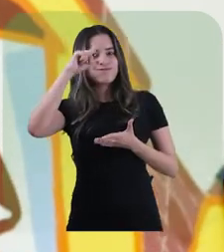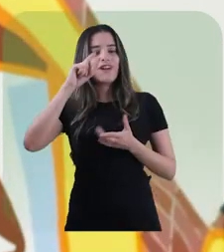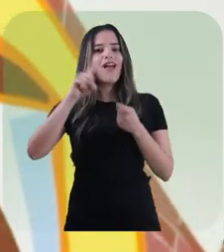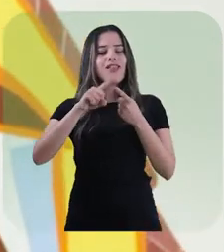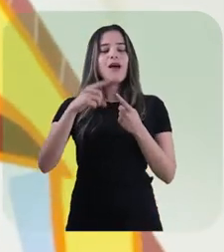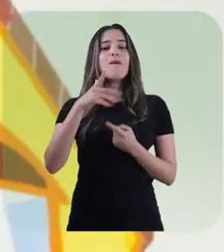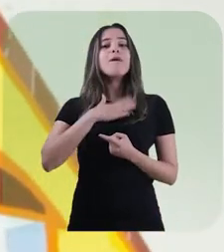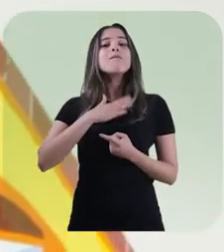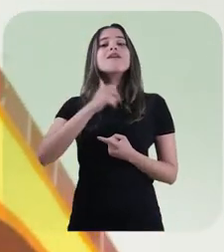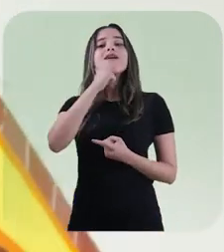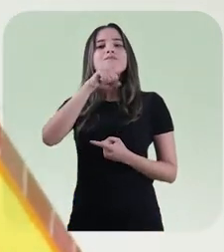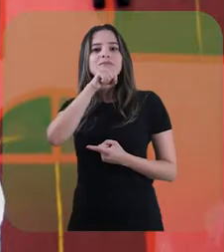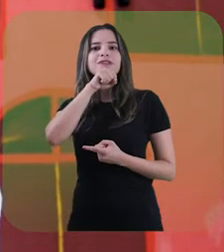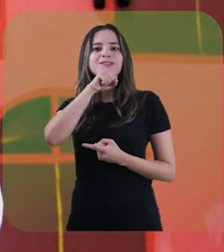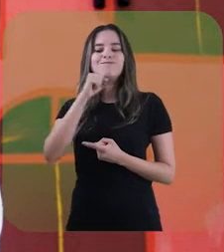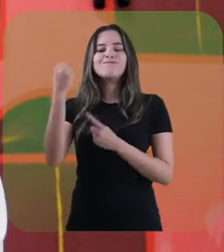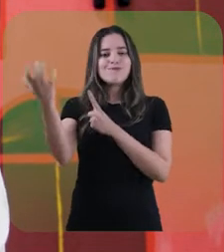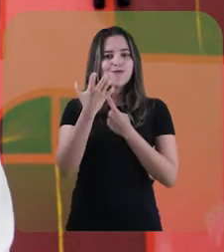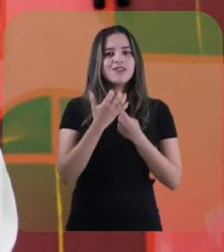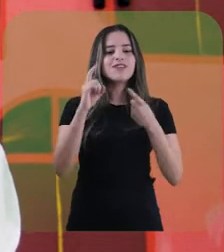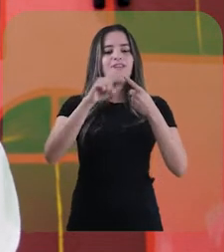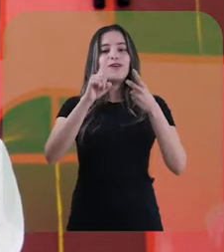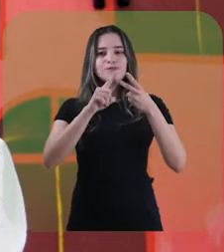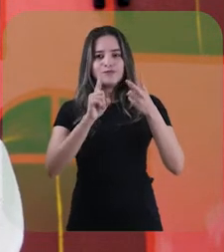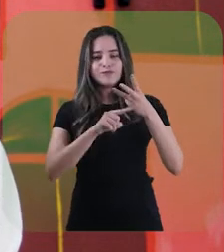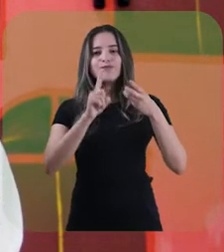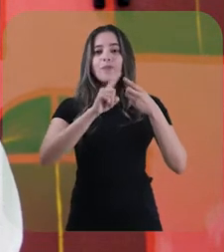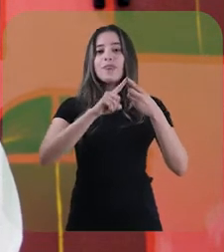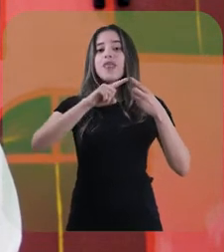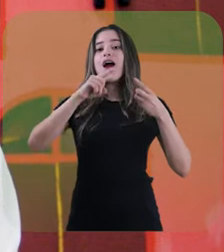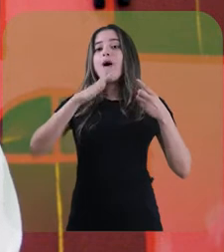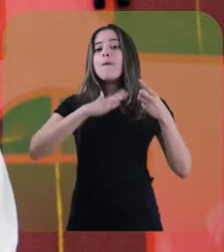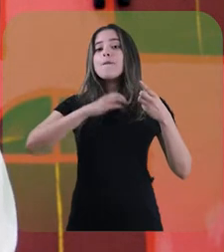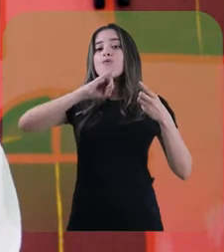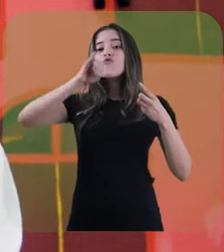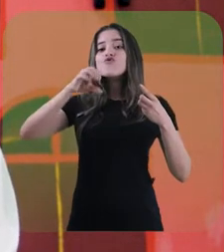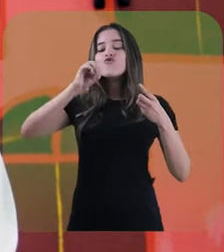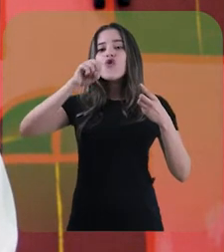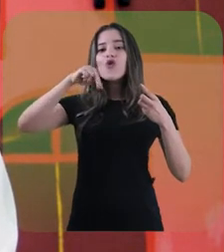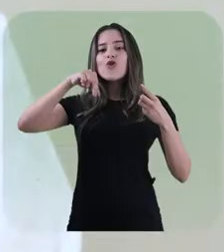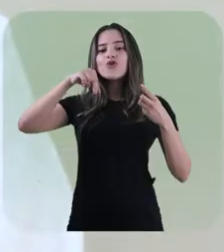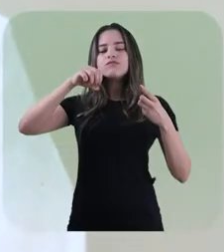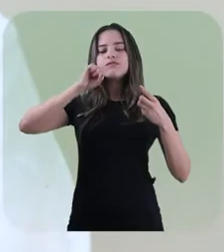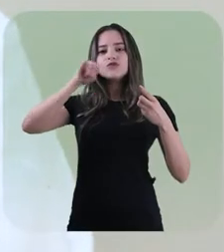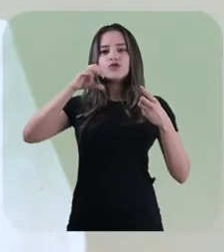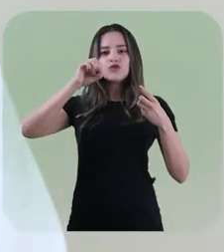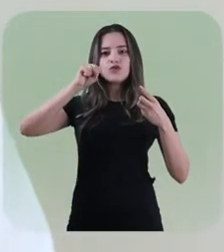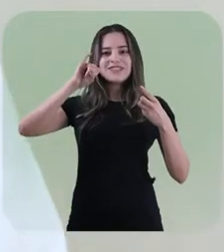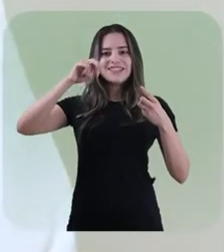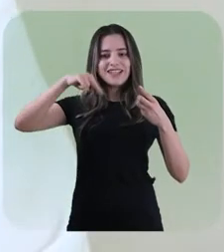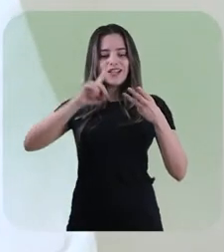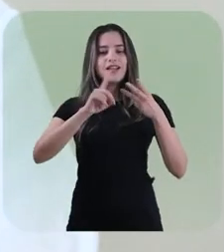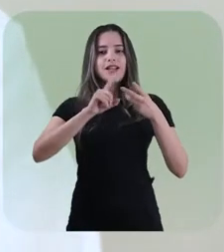minha mãe né são as figuras mais fortes assim é tanto maior quanto minha válvula os glorienses é um exército irritou e Josina eles